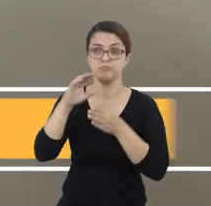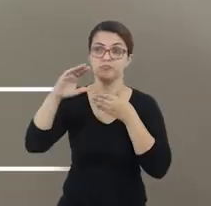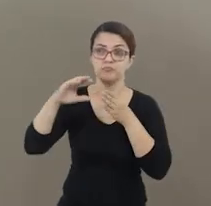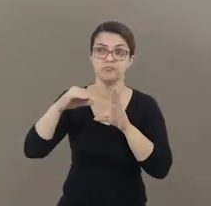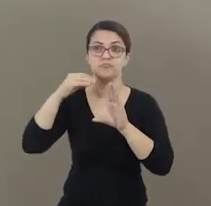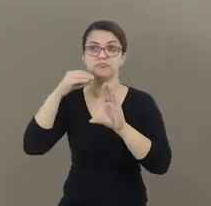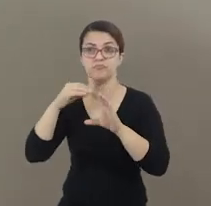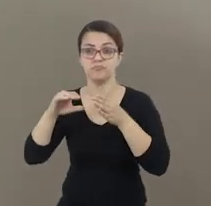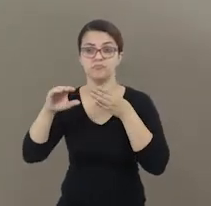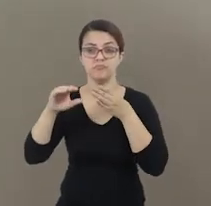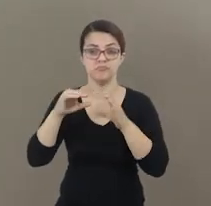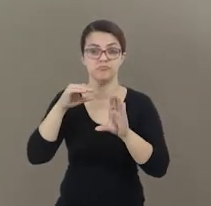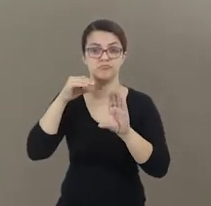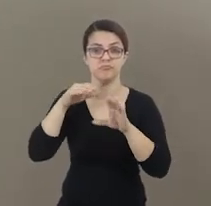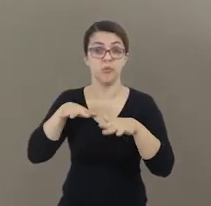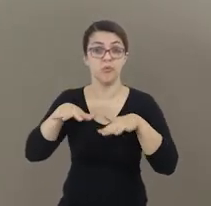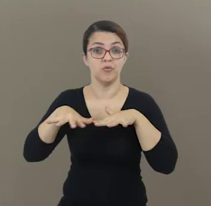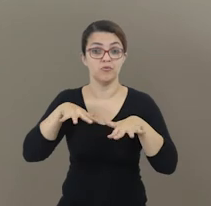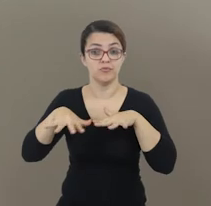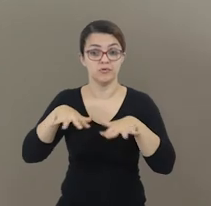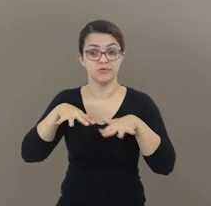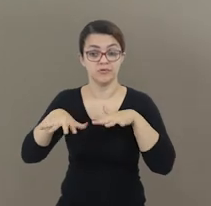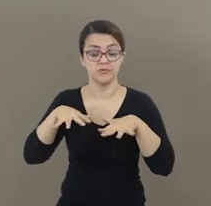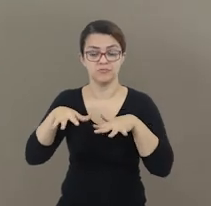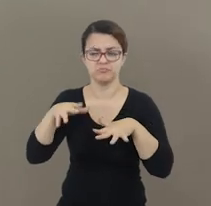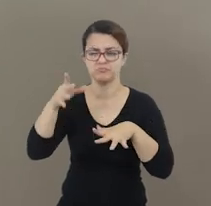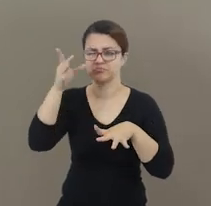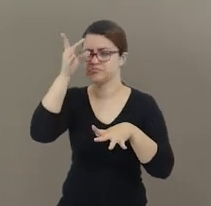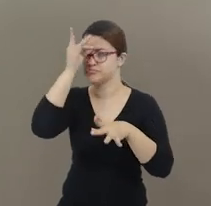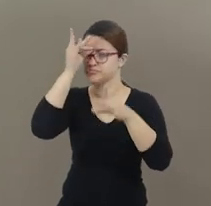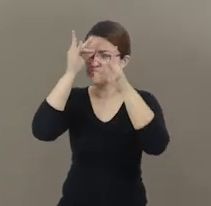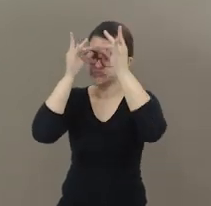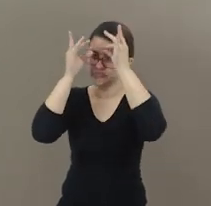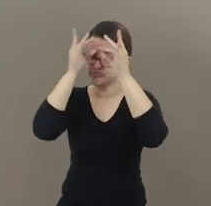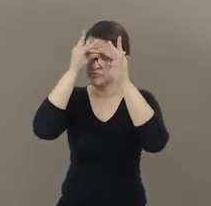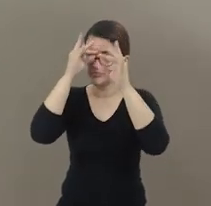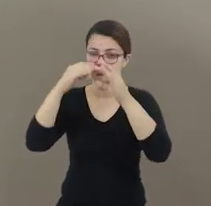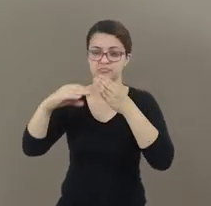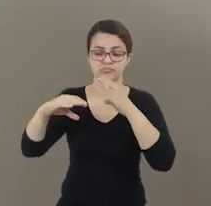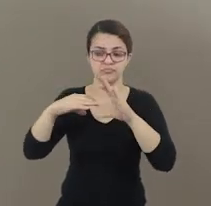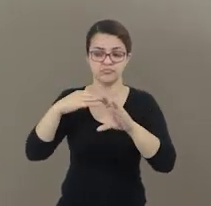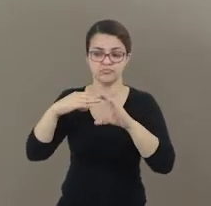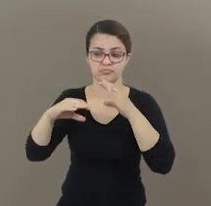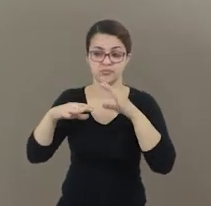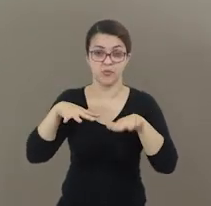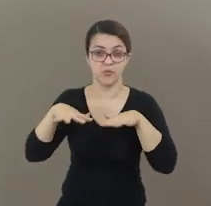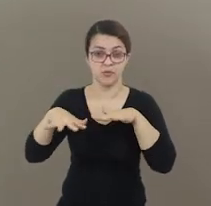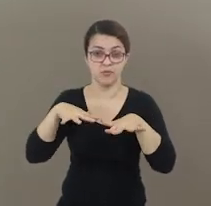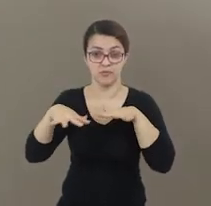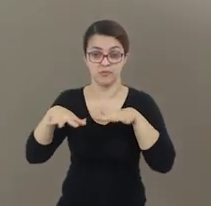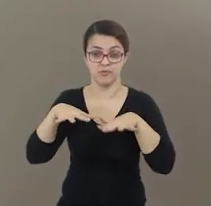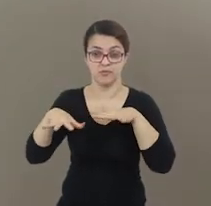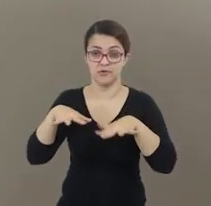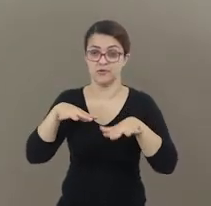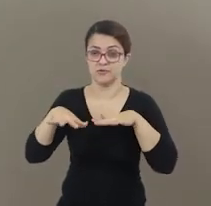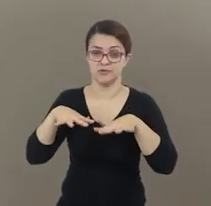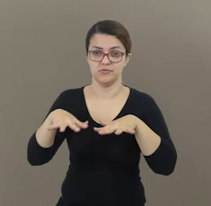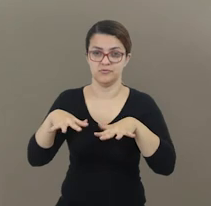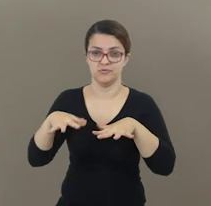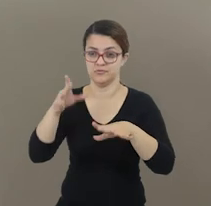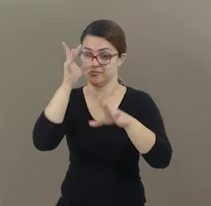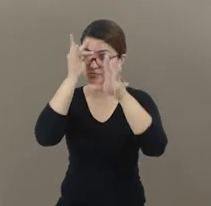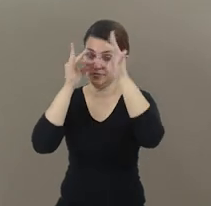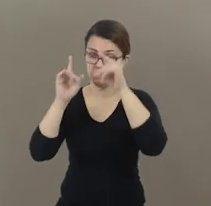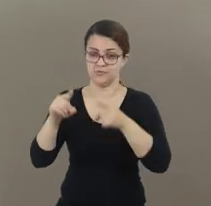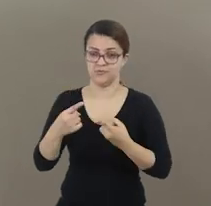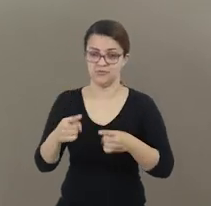fica cantarolar e ela vai ter que adivinhar o ritmo da música, memorizando, claro, como que ela foi feita com o movimento, com a música